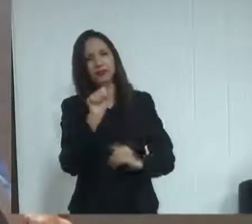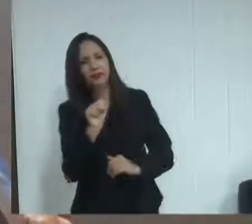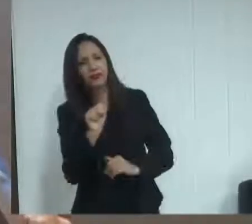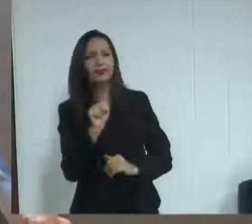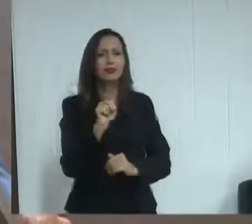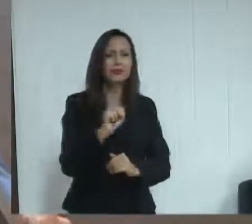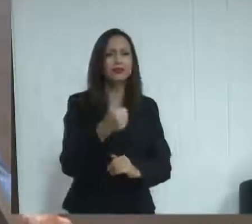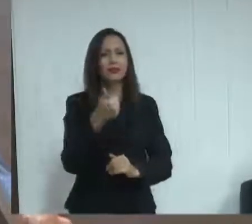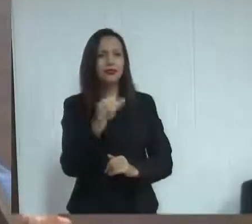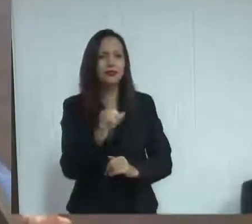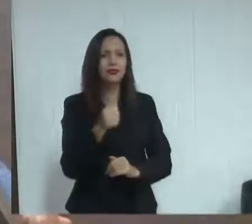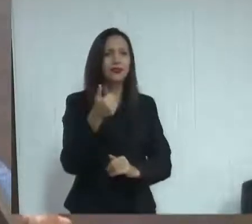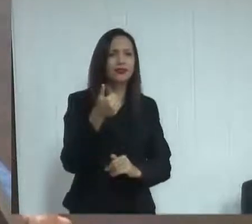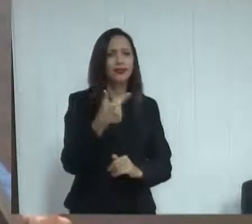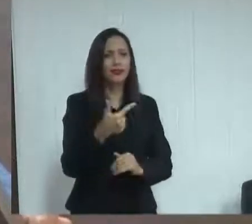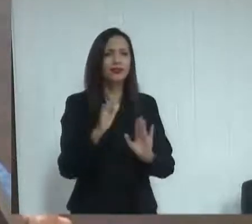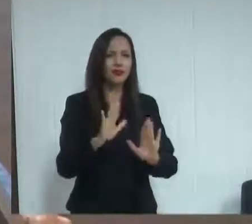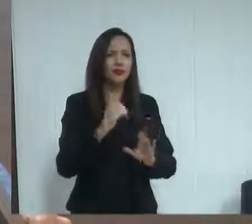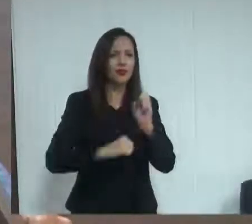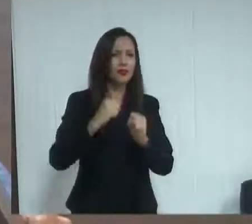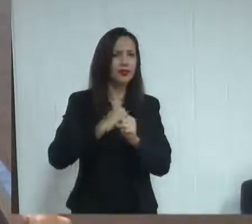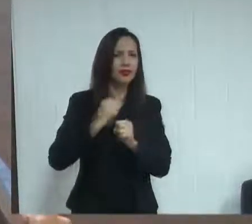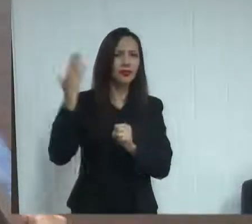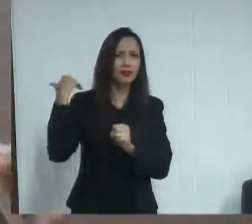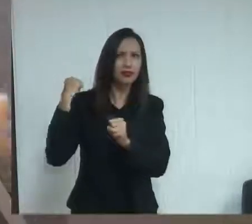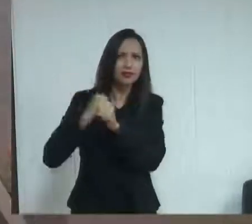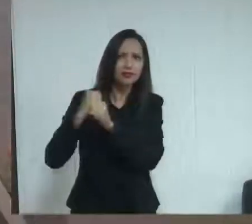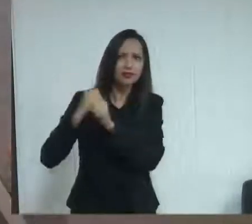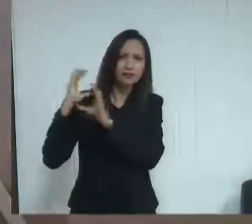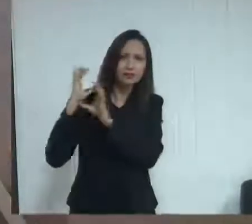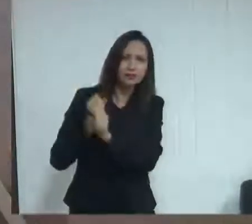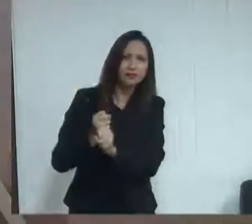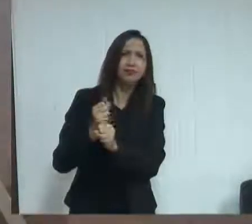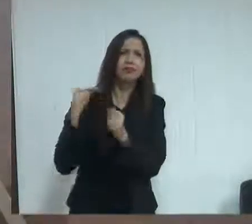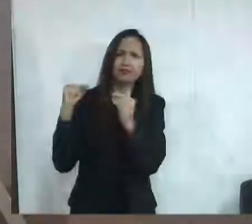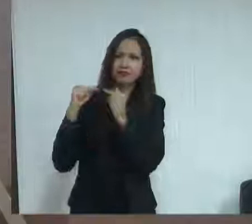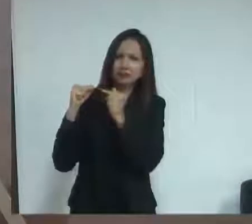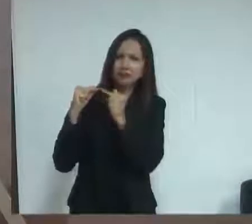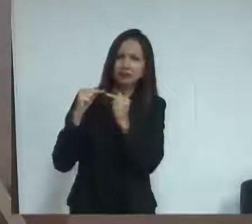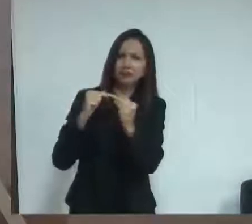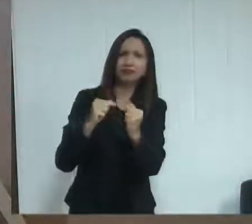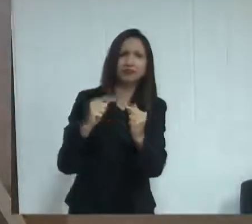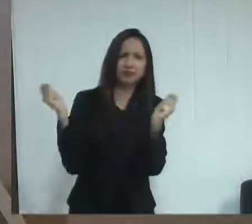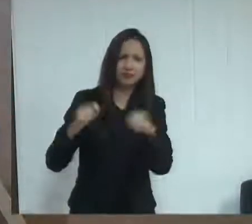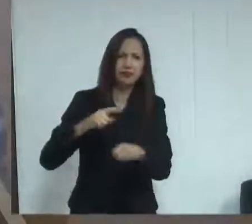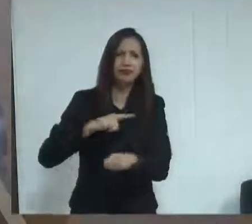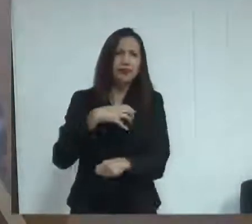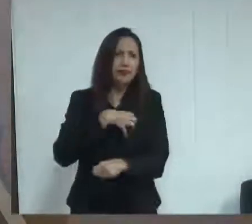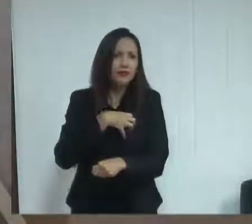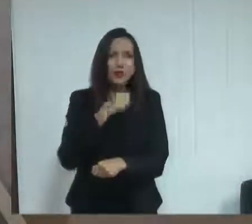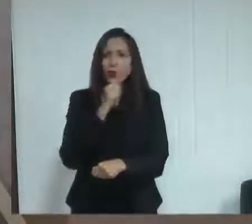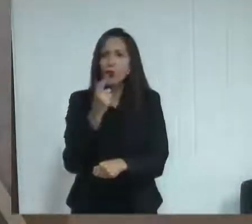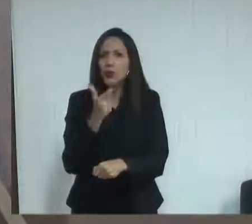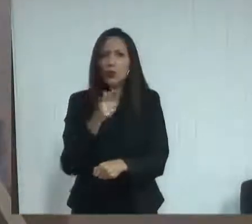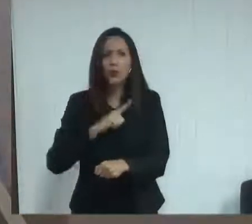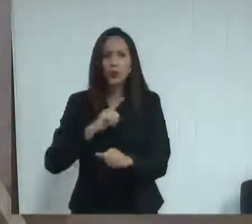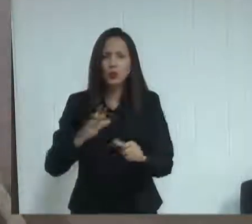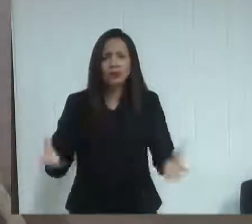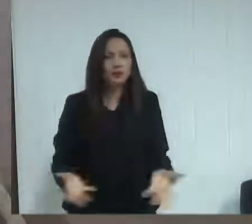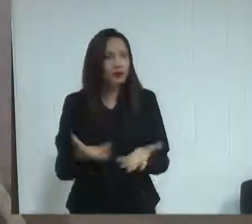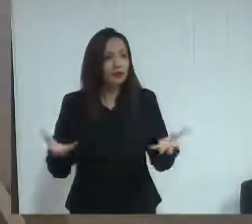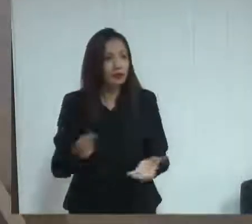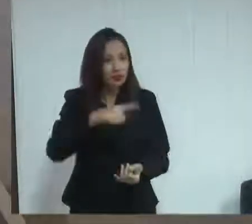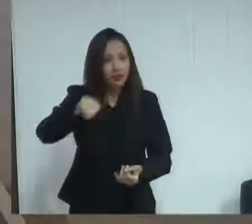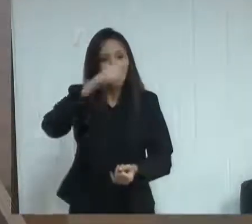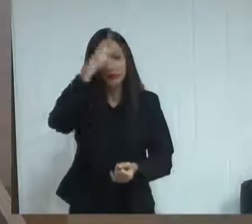10%, 12%, até alguns anos atrás, ele era perfeitamente coerente. E teria que ser dessa forma, senão não teria o menor estímulo